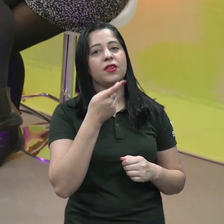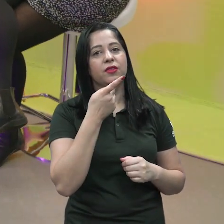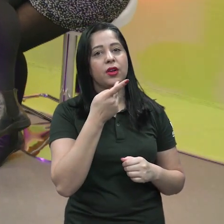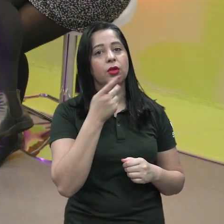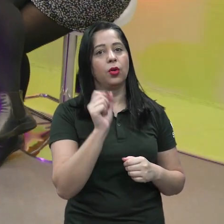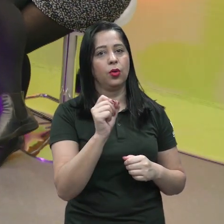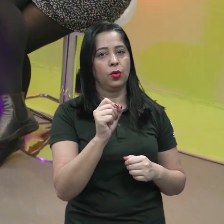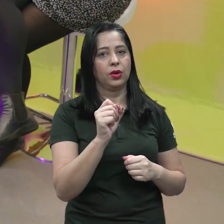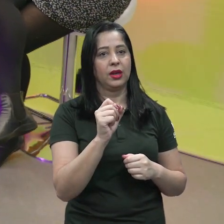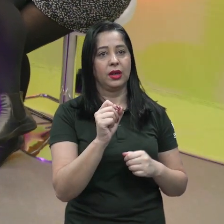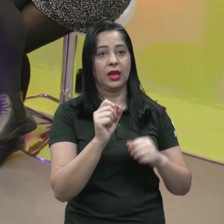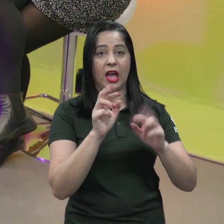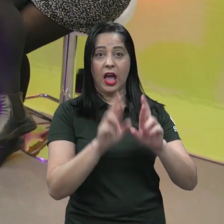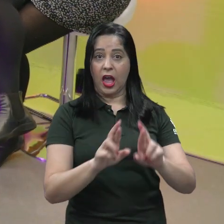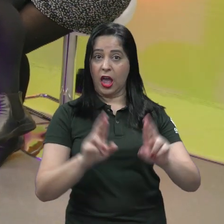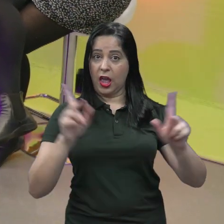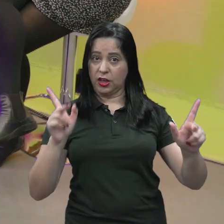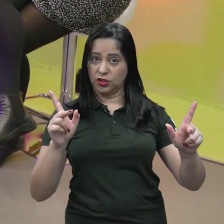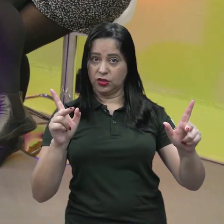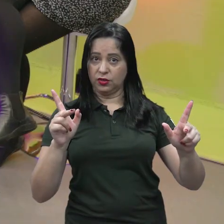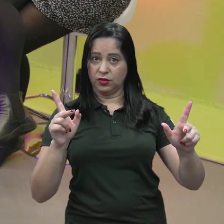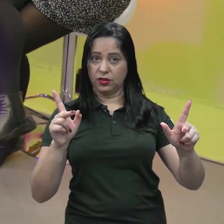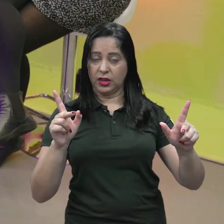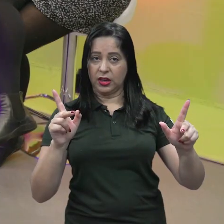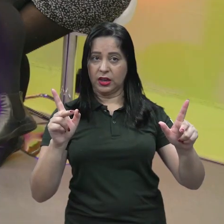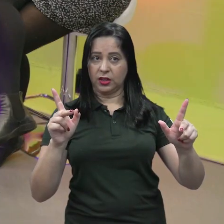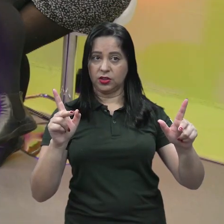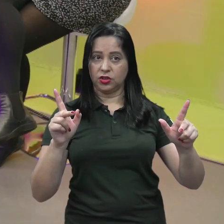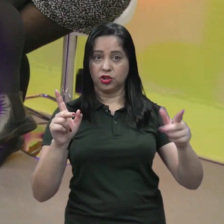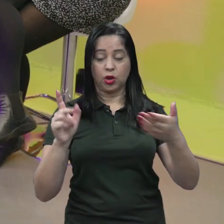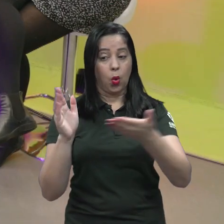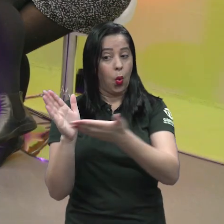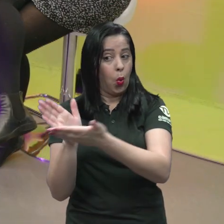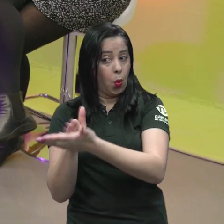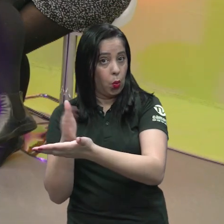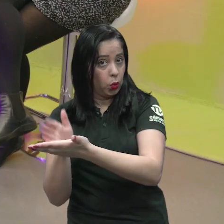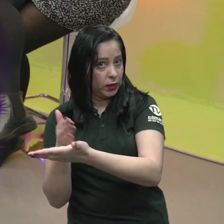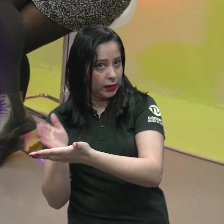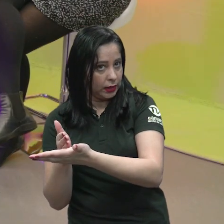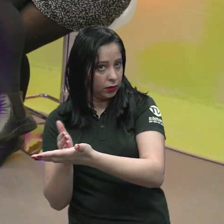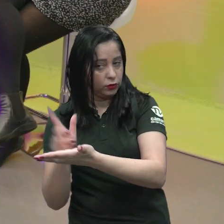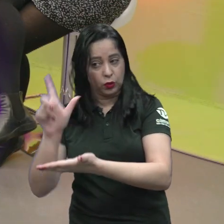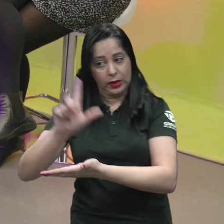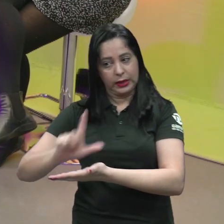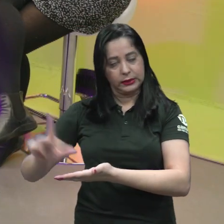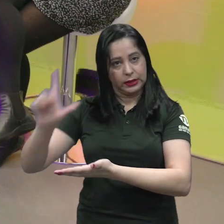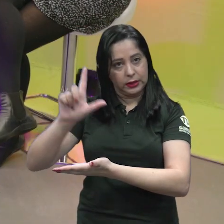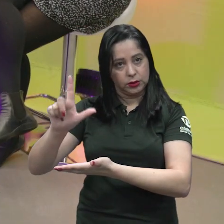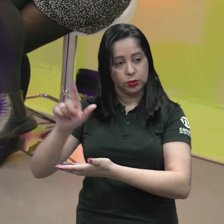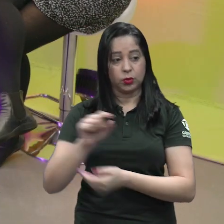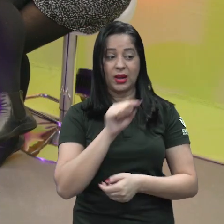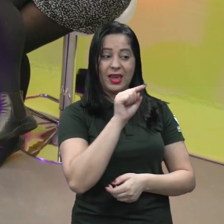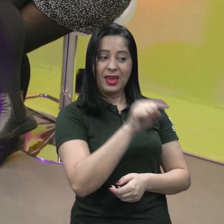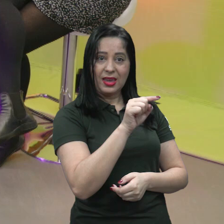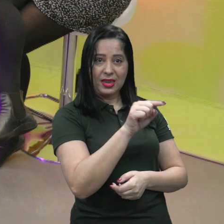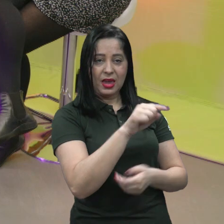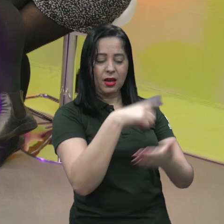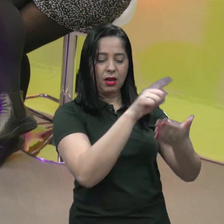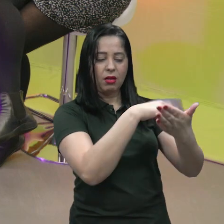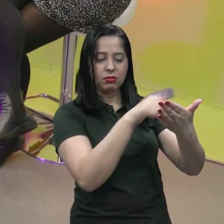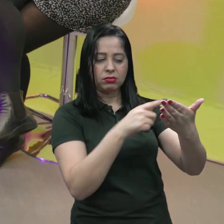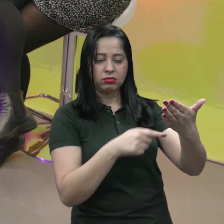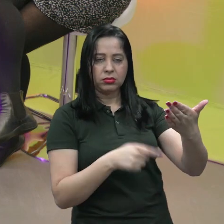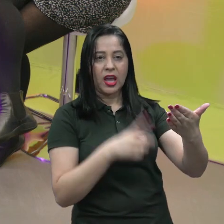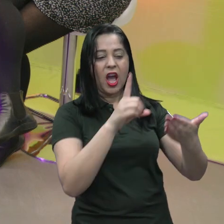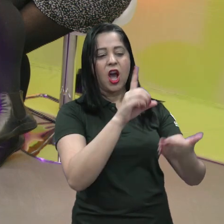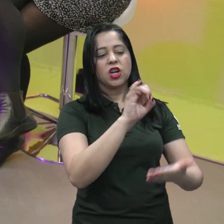dizendo sobre a diferença de fazer um livro literário e de escrever como ela escrevia, de maneira